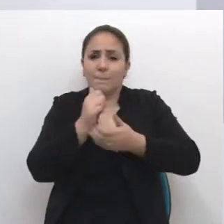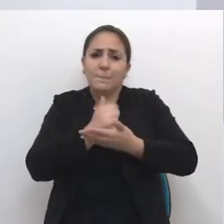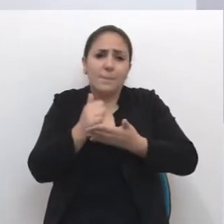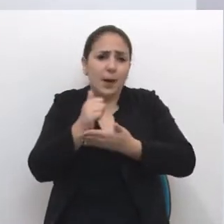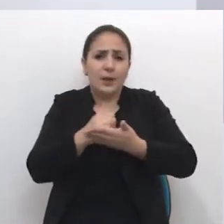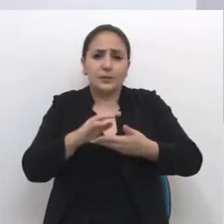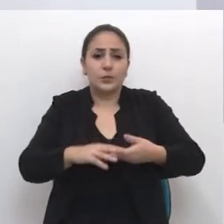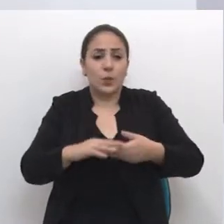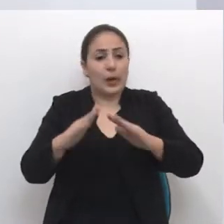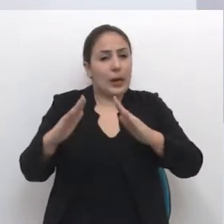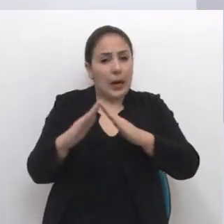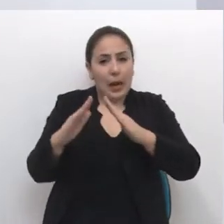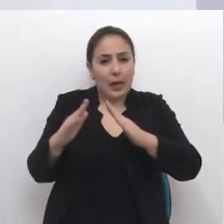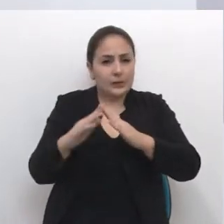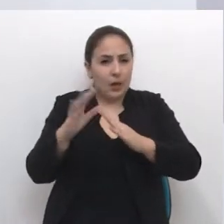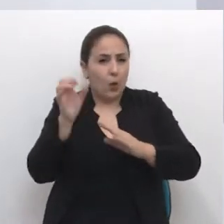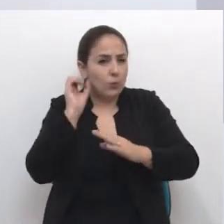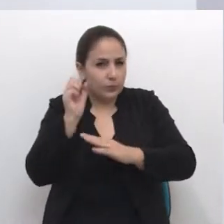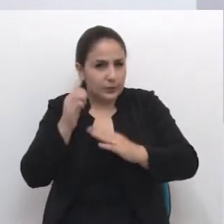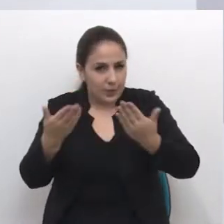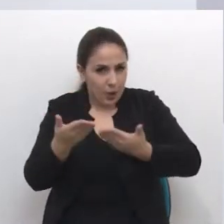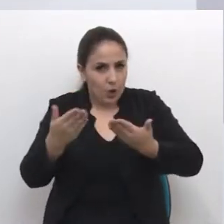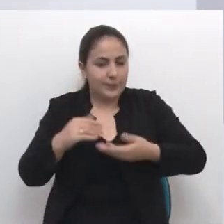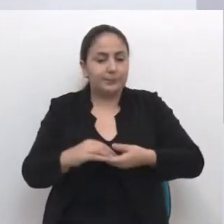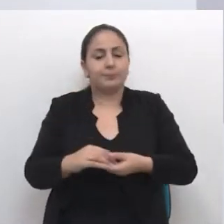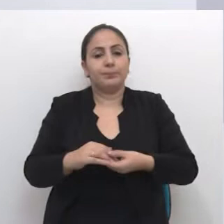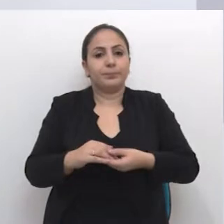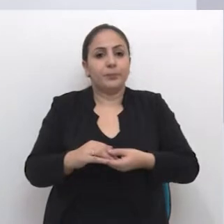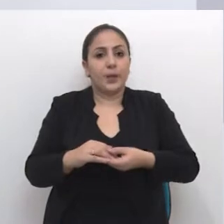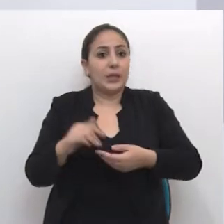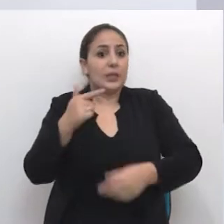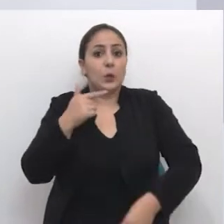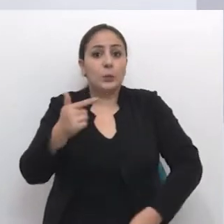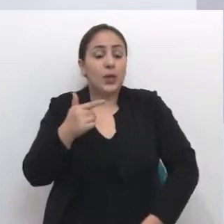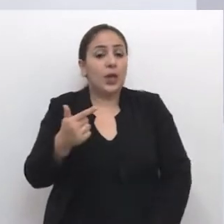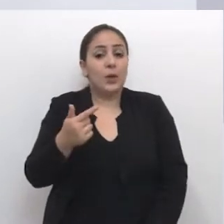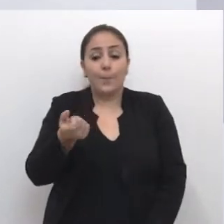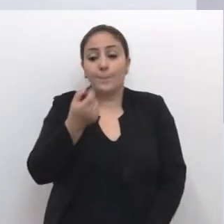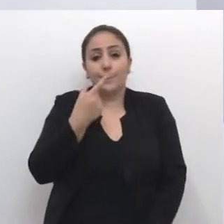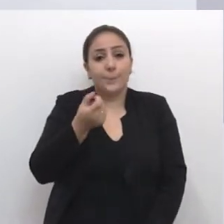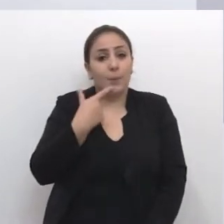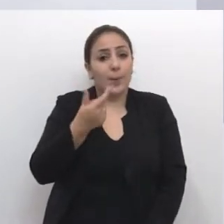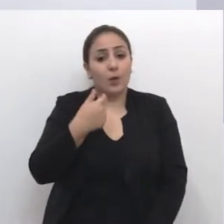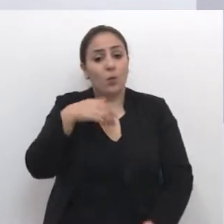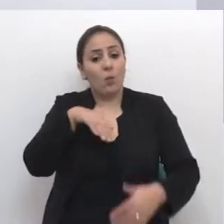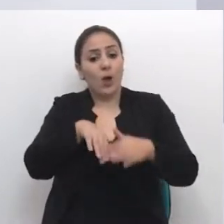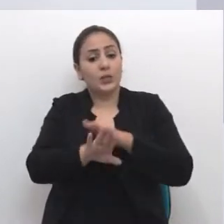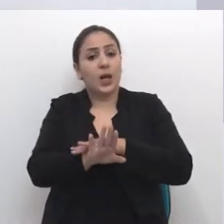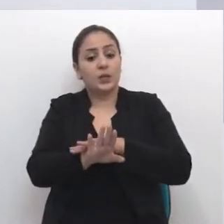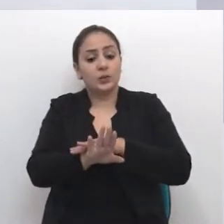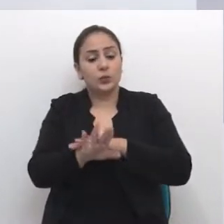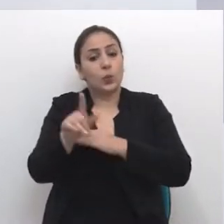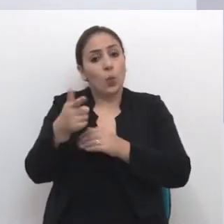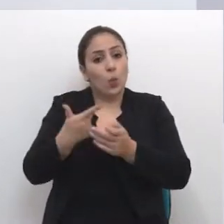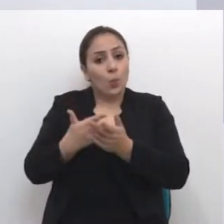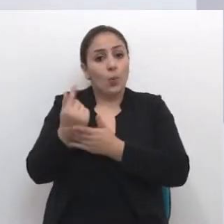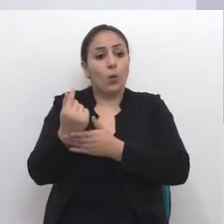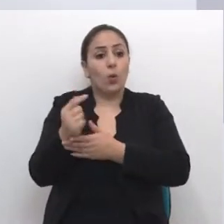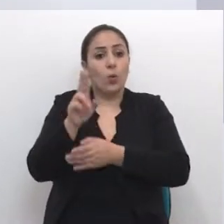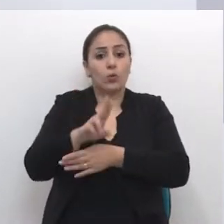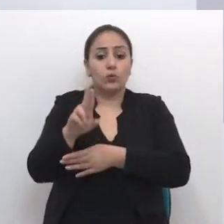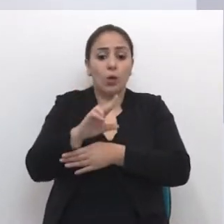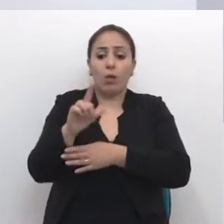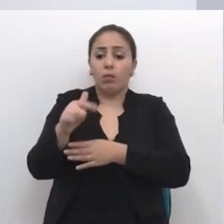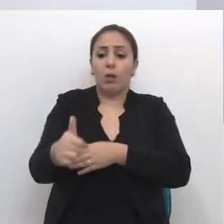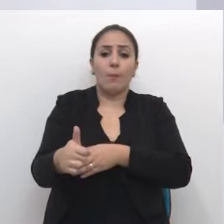básico? Quem em casa, que está me ouvindo aqui agora, que não tem um medicamento guardado, que você comprou, utilizou